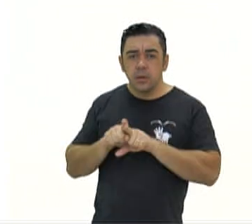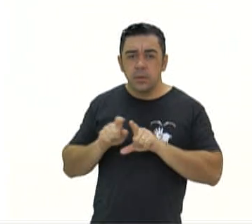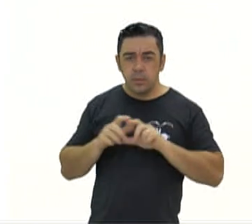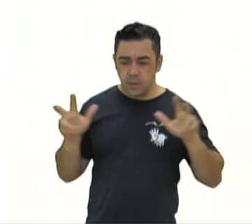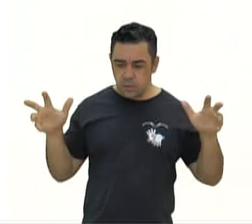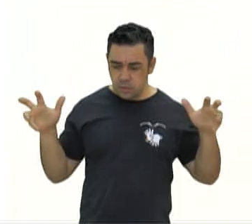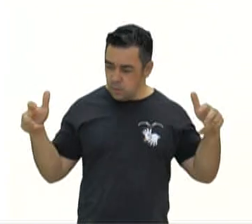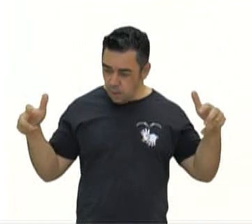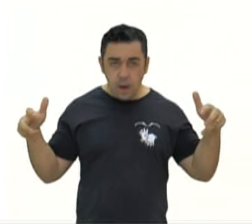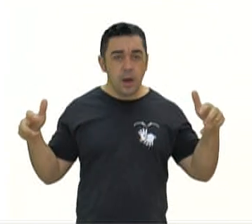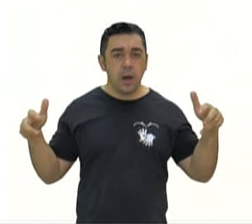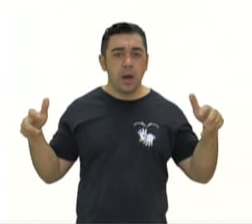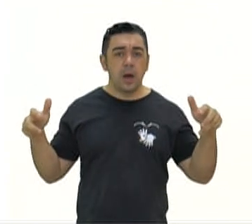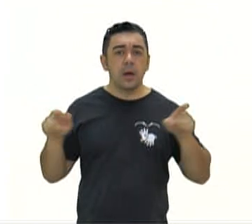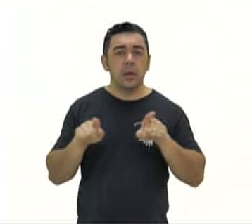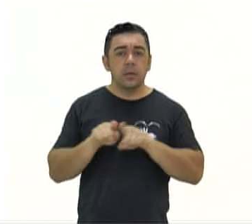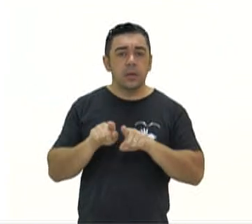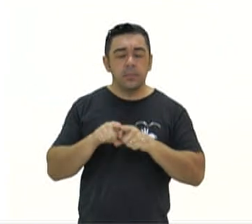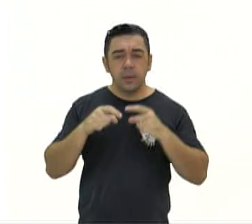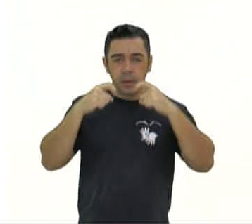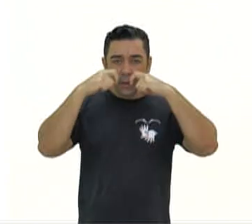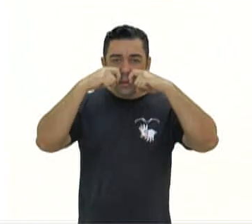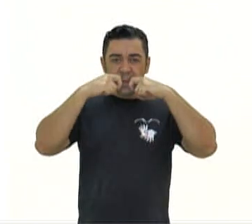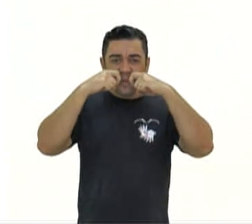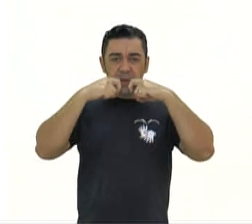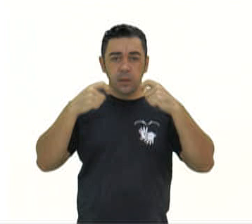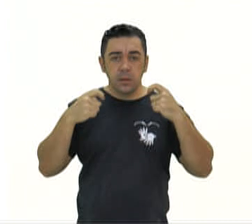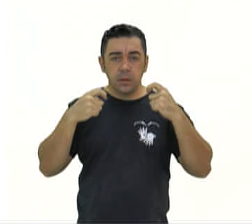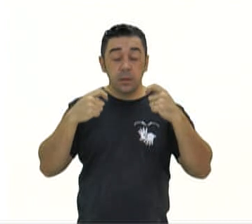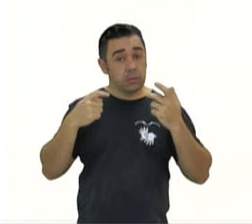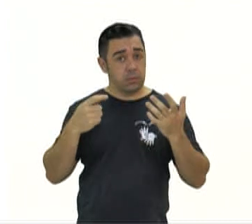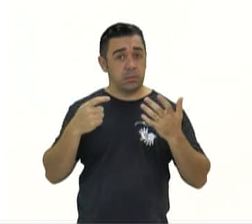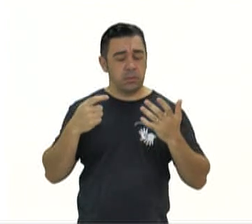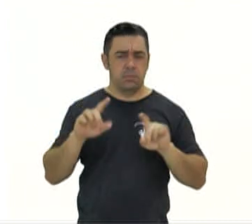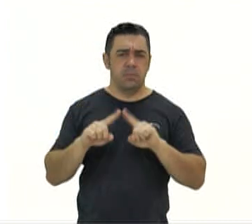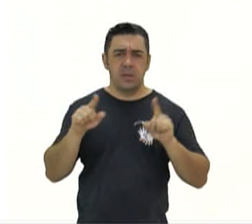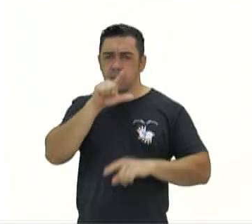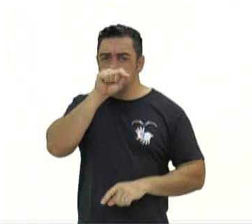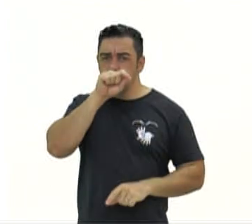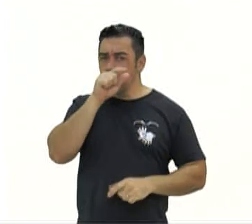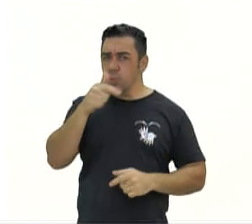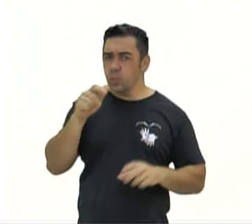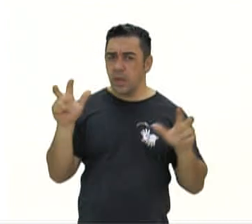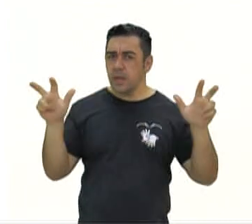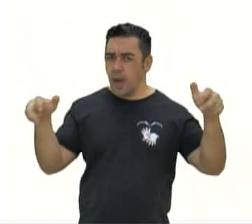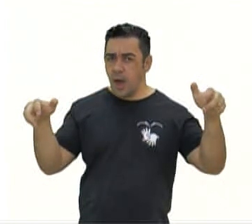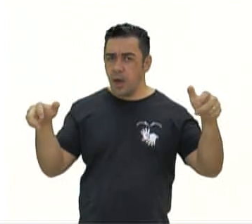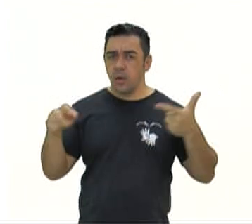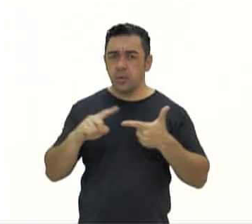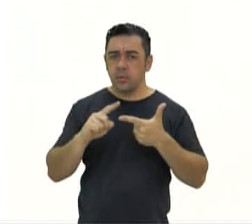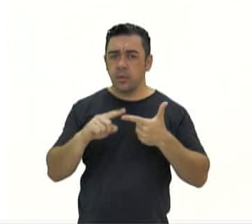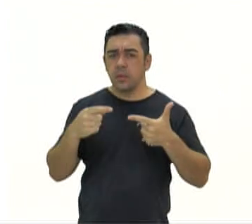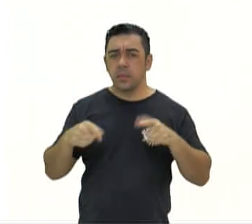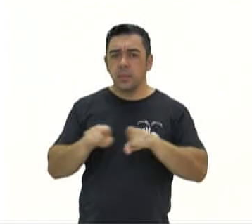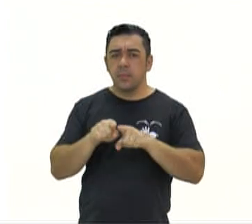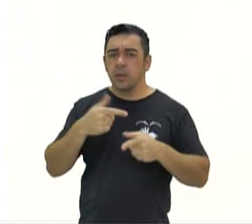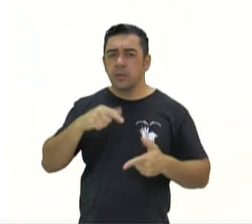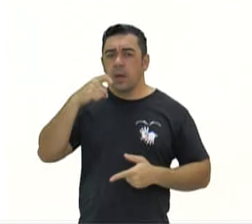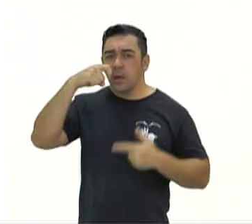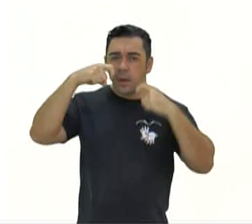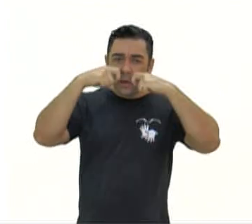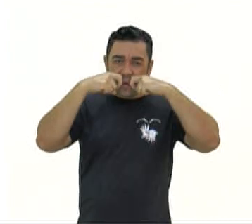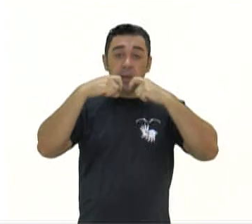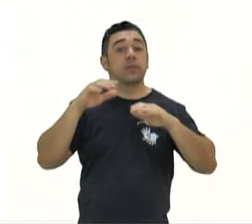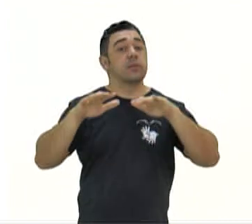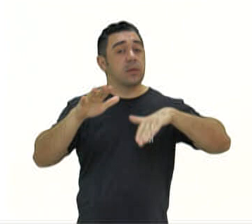inclusive de dentes. A ave não tem garra e não tem dentes. Então, esse fóssil começou a indicar para a gente que talvez